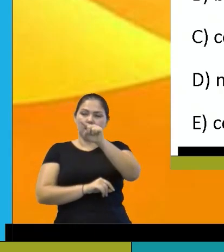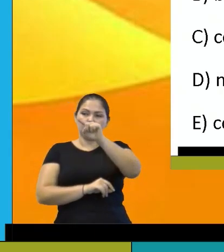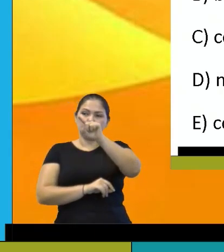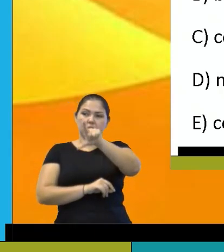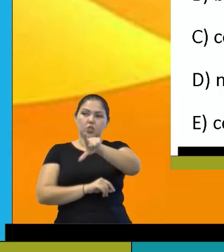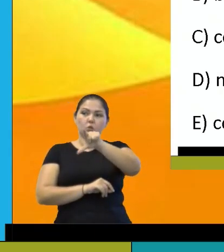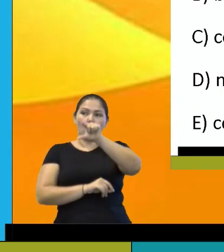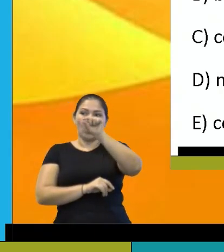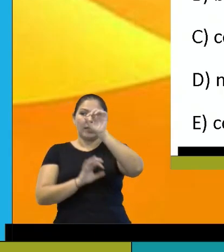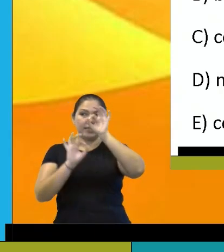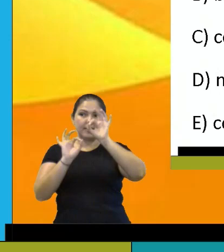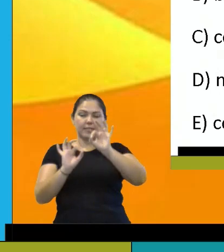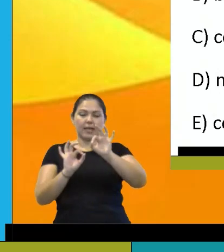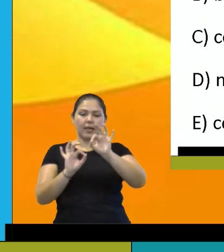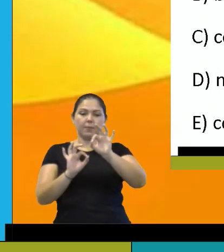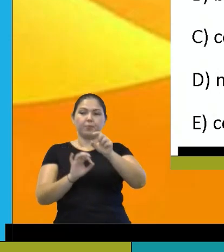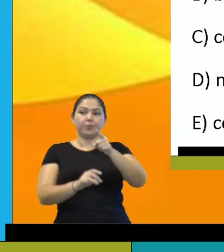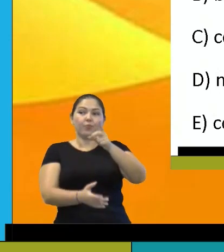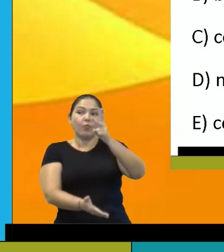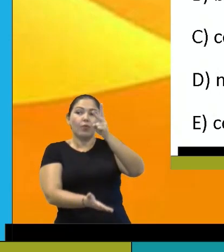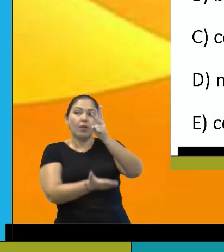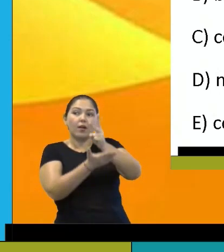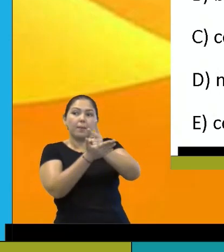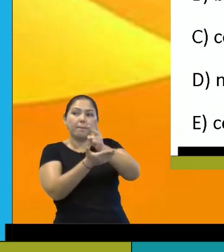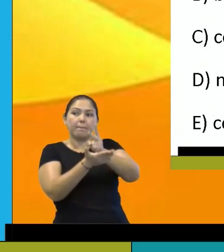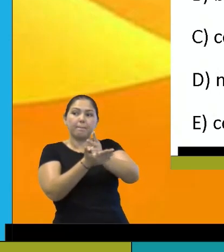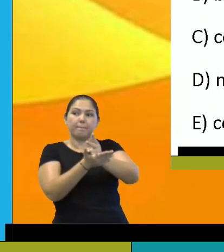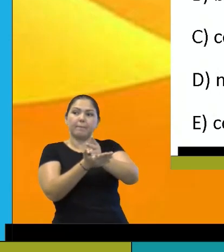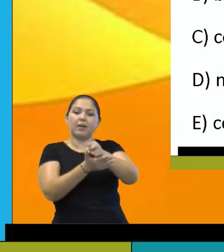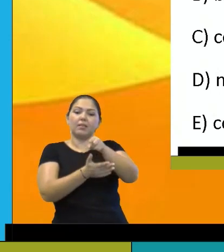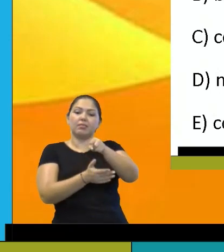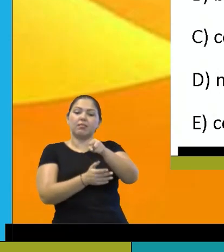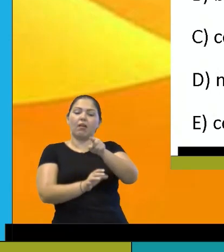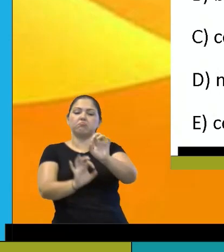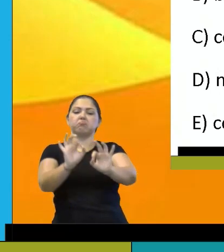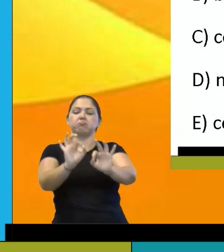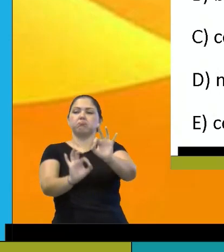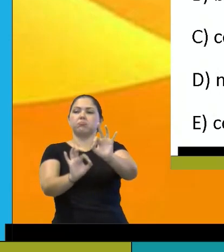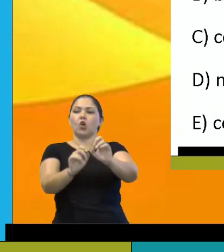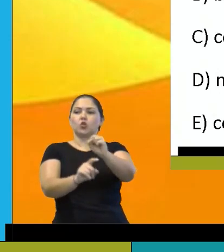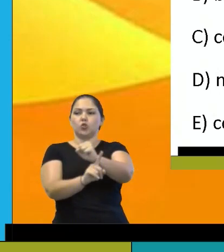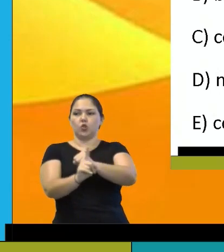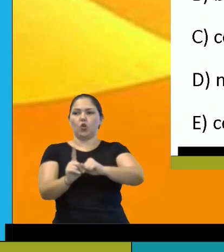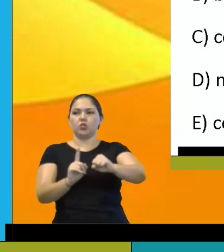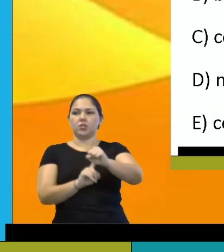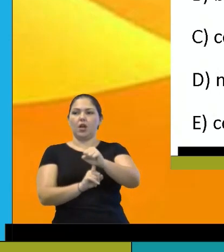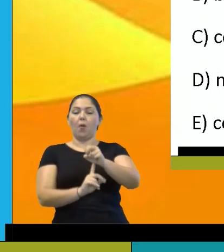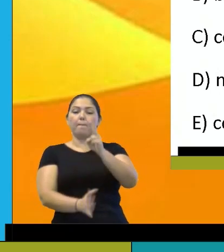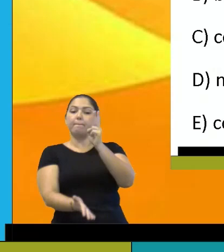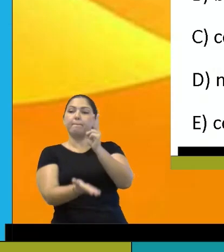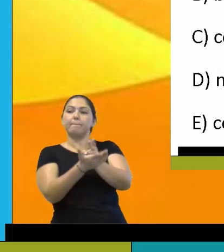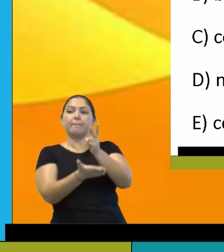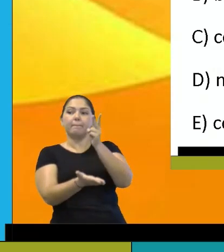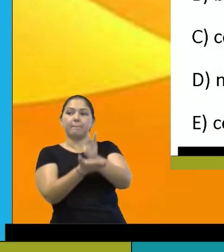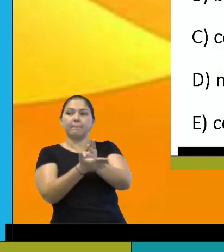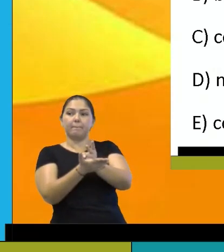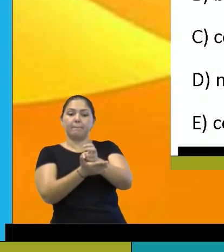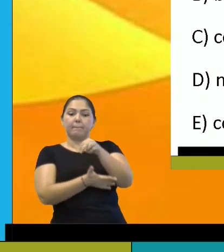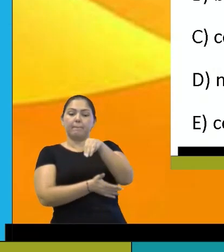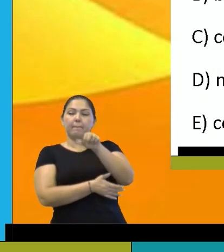correta. A manutenção da ordem social. Se eu estou falando da manutenção, eu estou falando